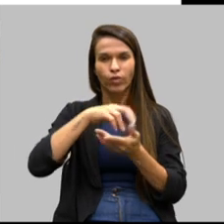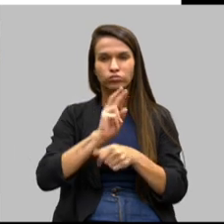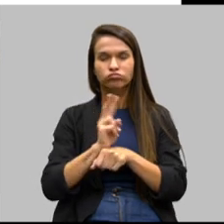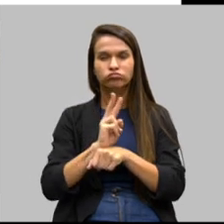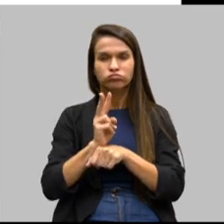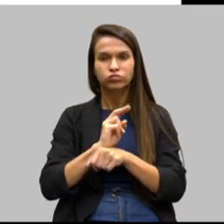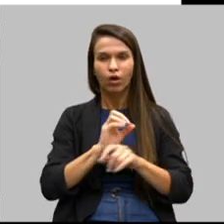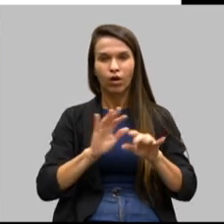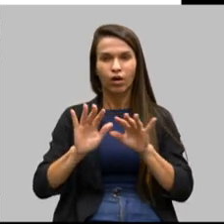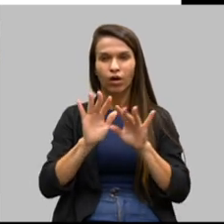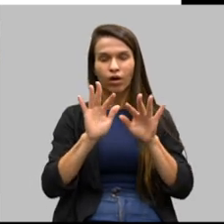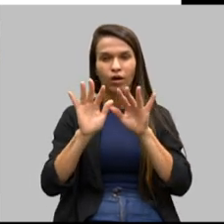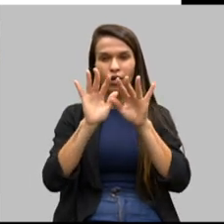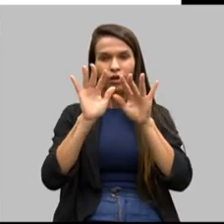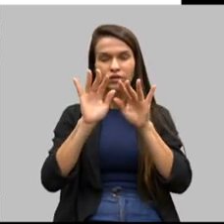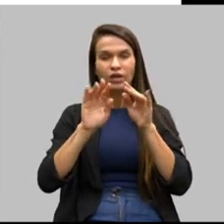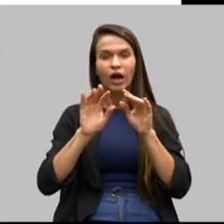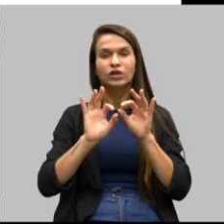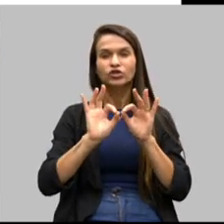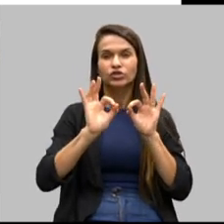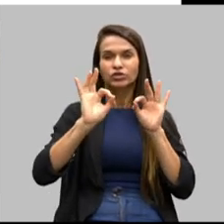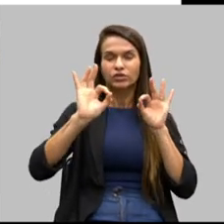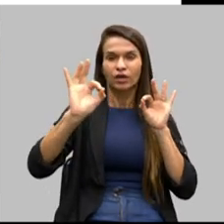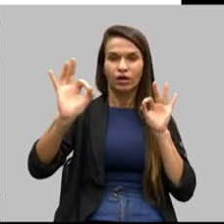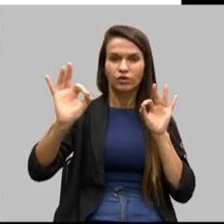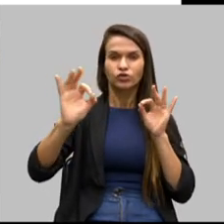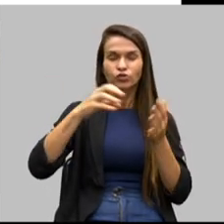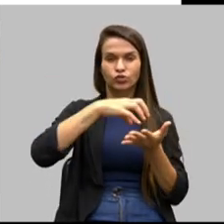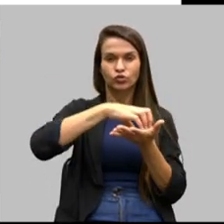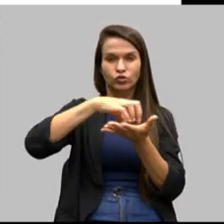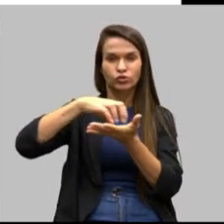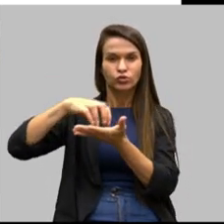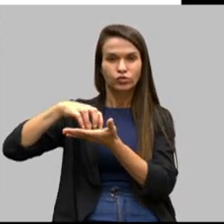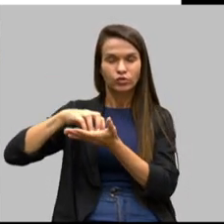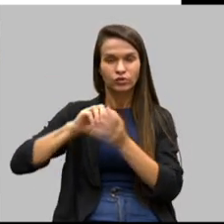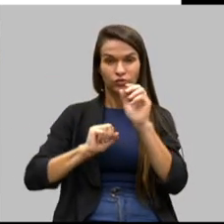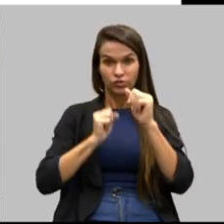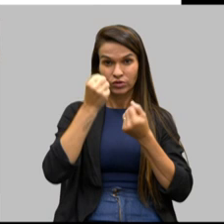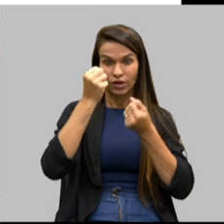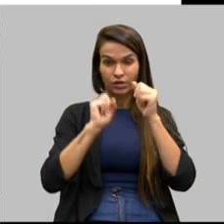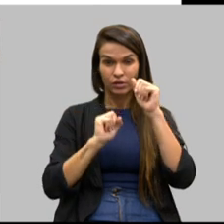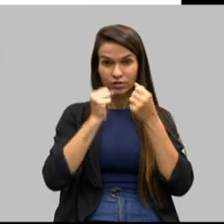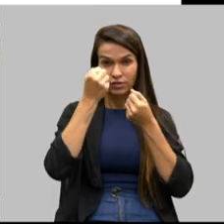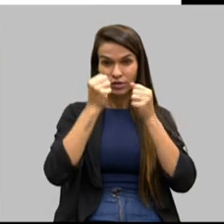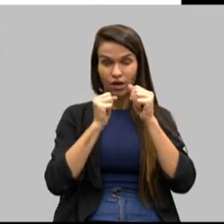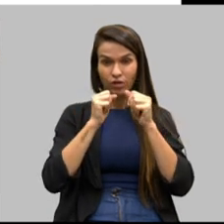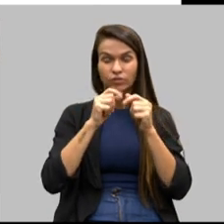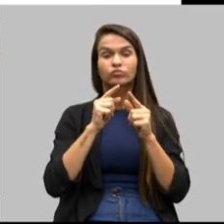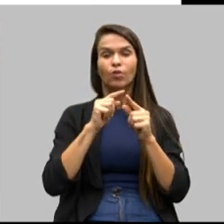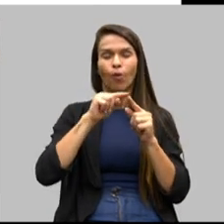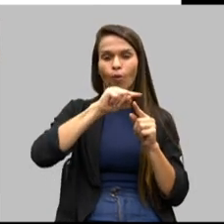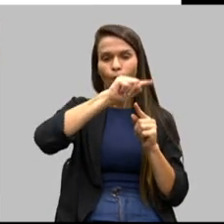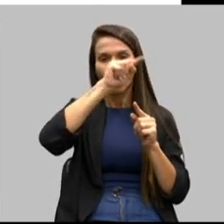que ela está bem distante dos grandes centros industrializados. E a curva registrada é a que está acima